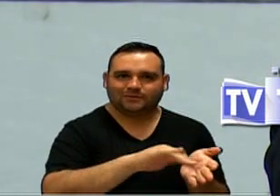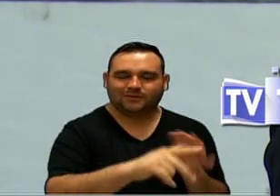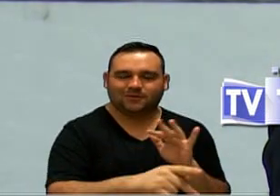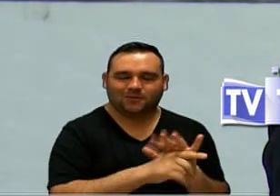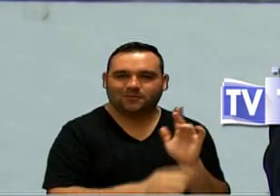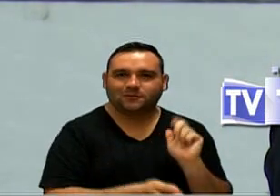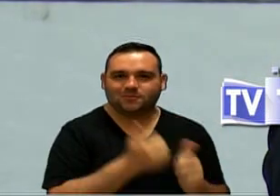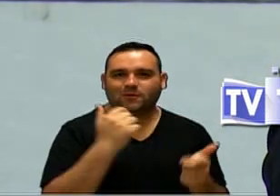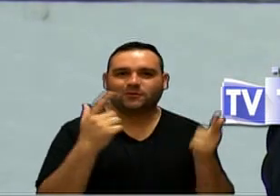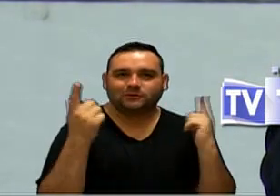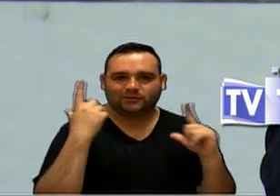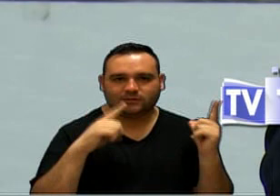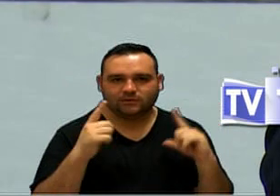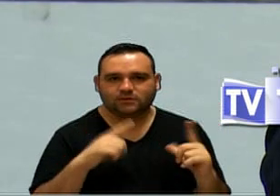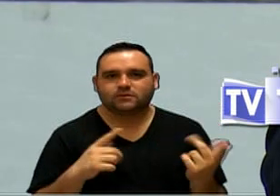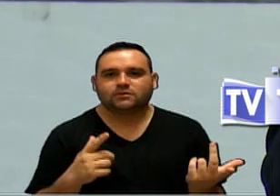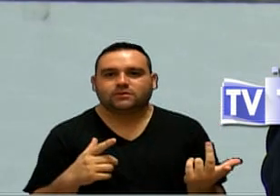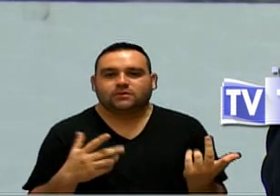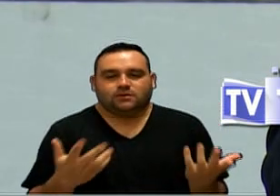Lazer. Então, aqui,